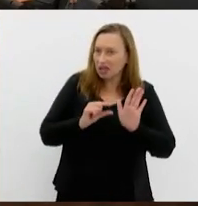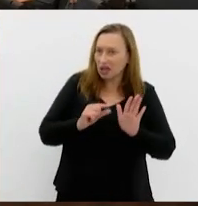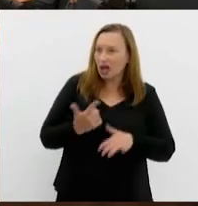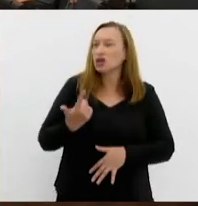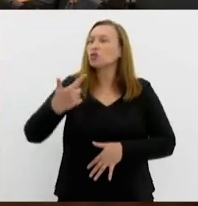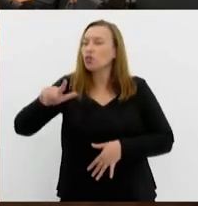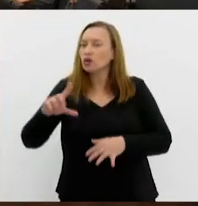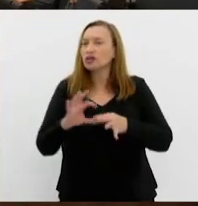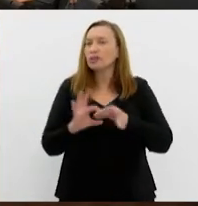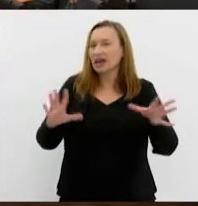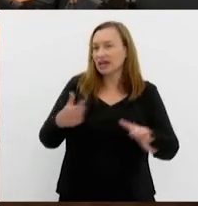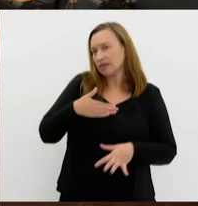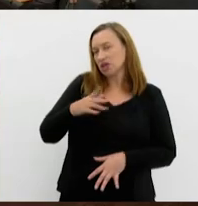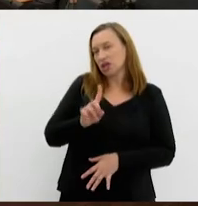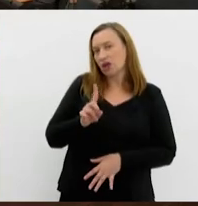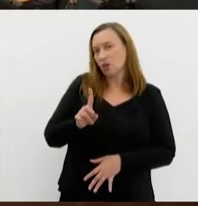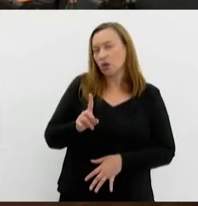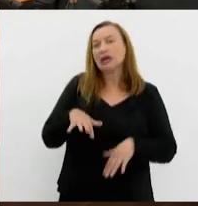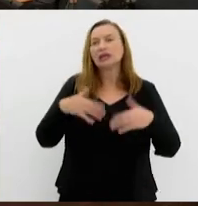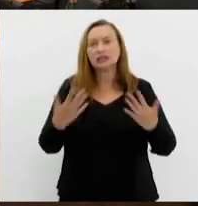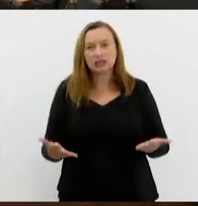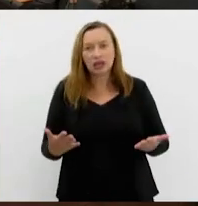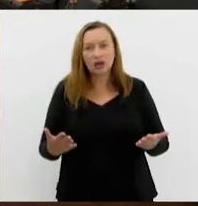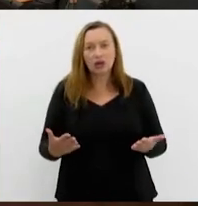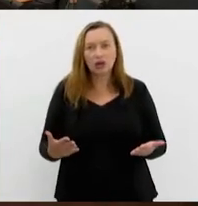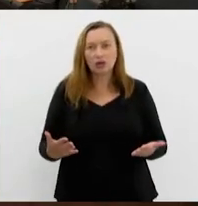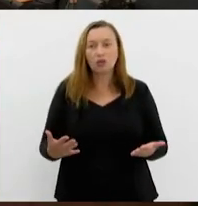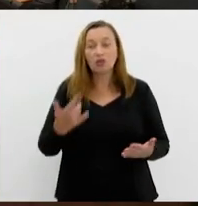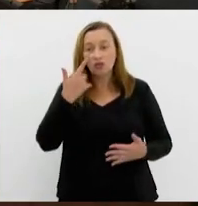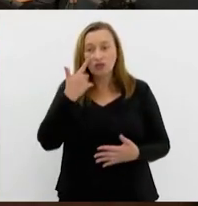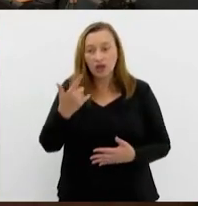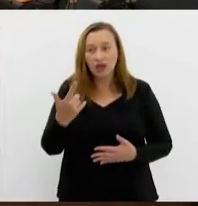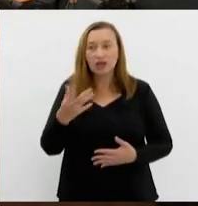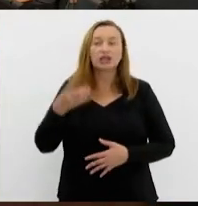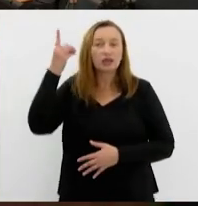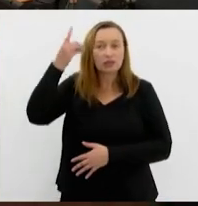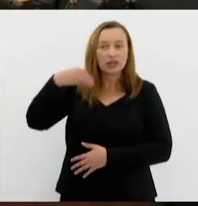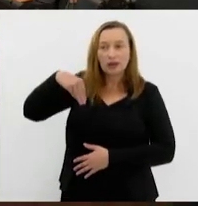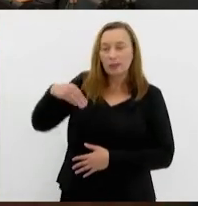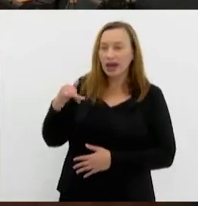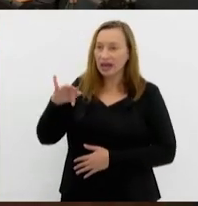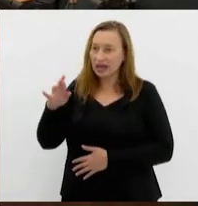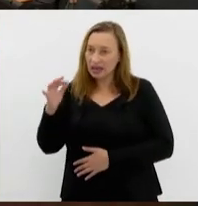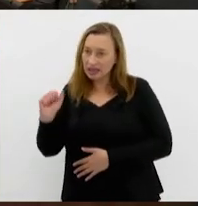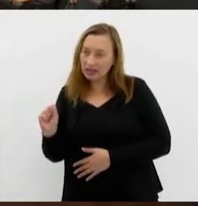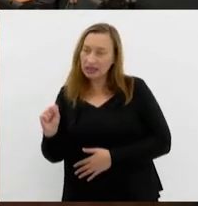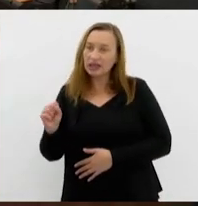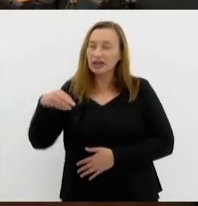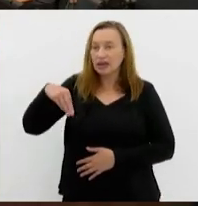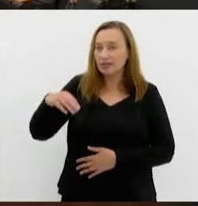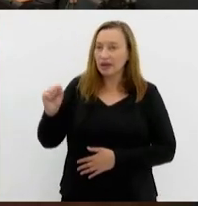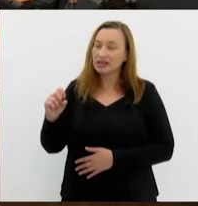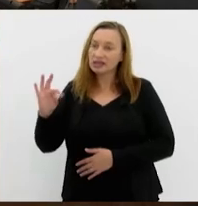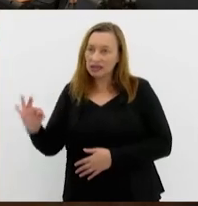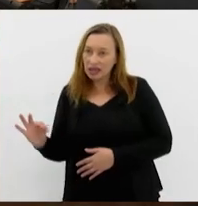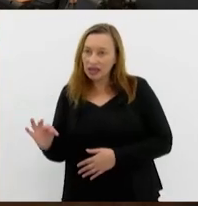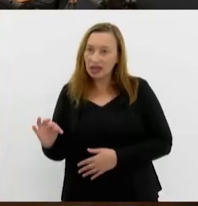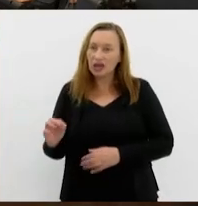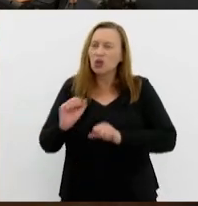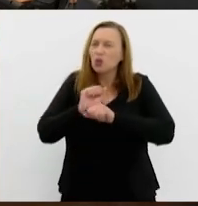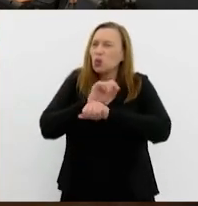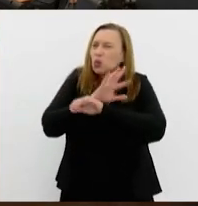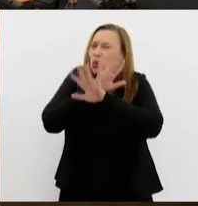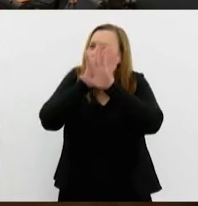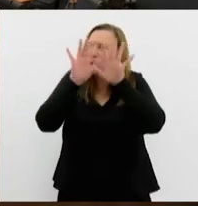foi liberada, a minha não foi. Então, institucionalizar, a deputada Marina do MST, institucionalizar isso com